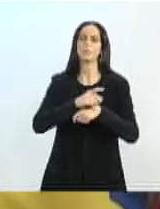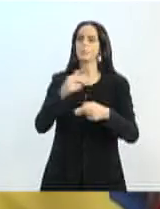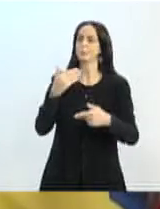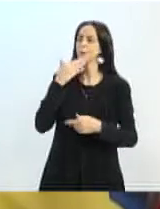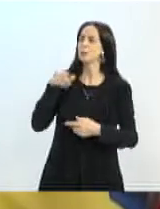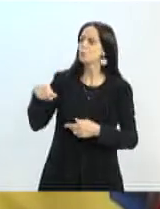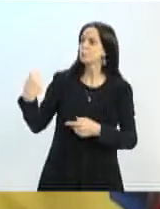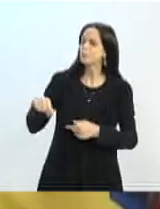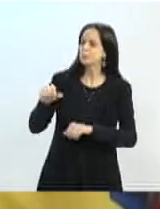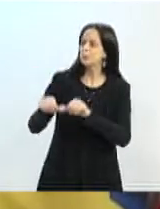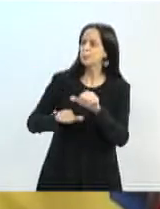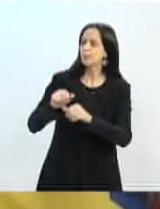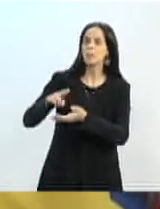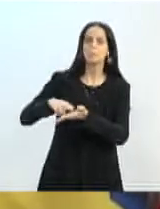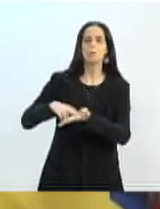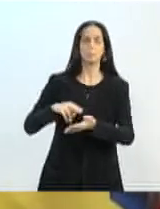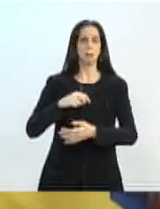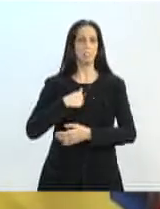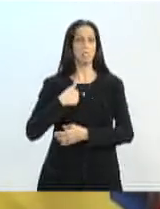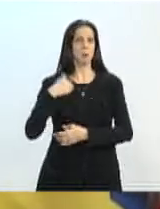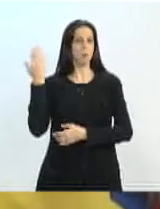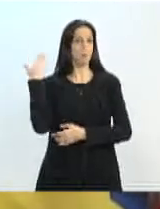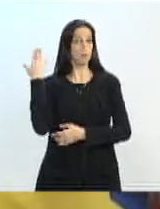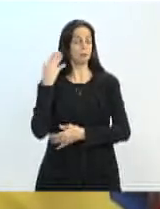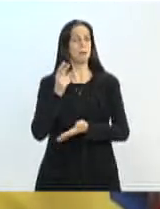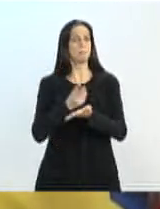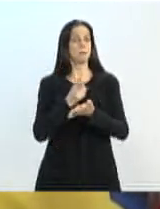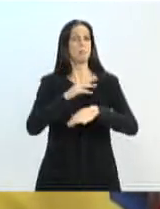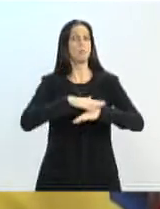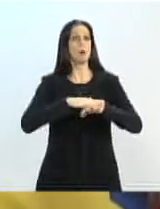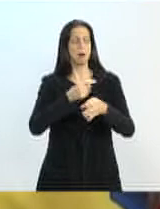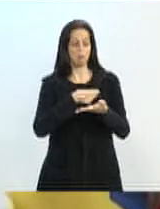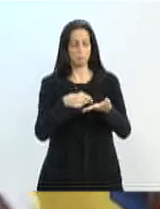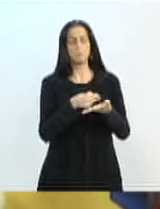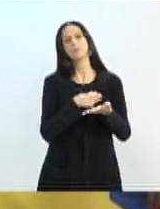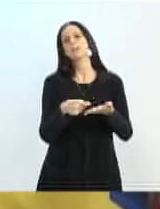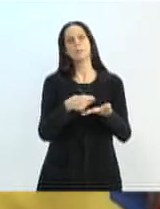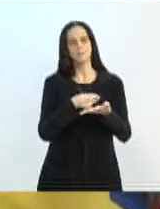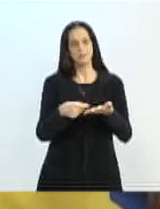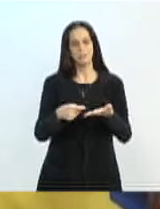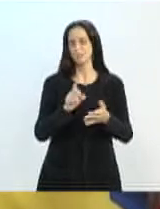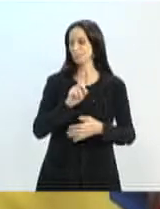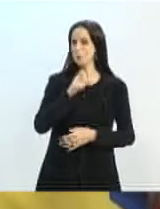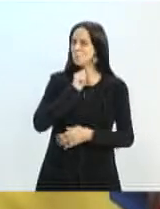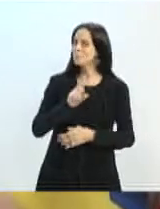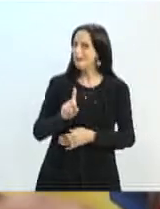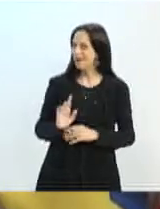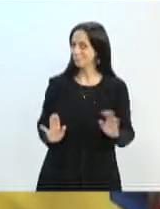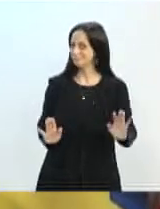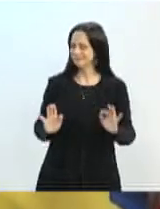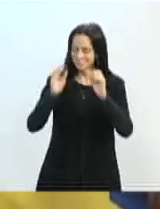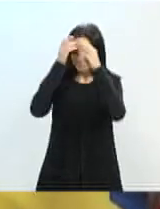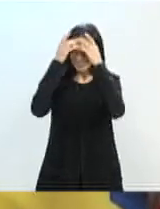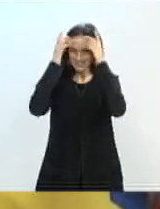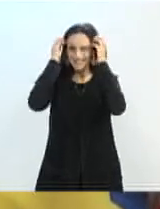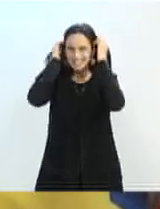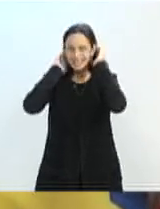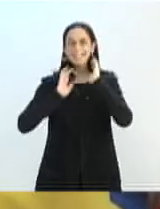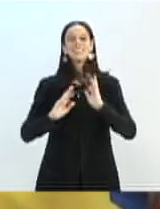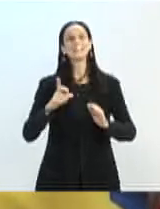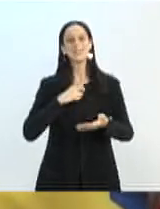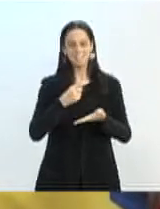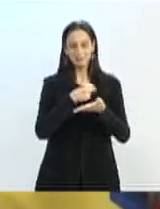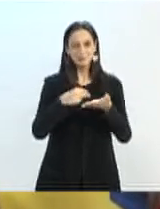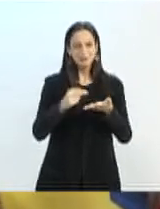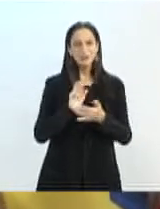diário escrito. Não sou tão velhinho assim, vereadora Cíntia, mas passei por esse. Depois tem a questão